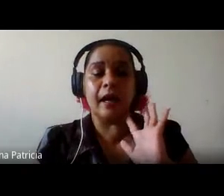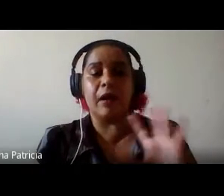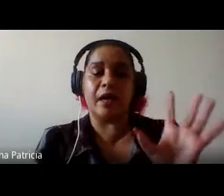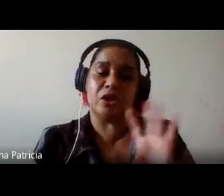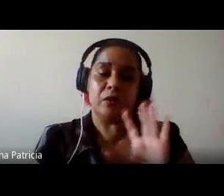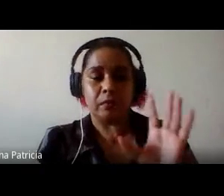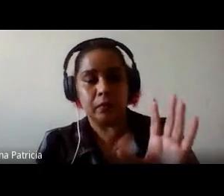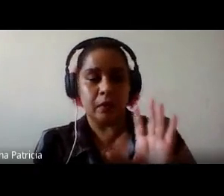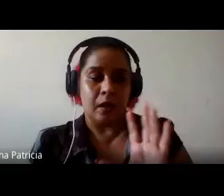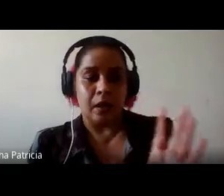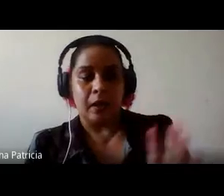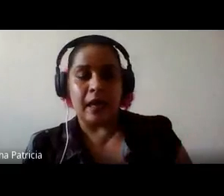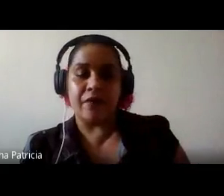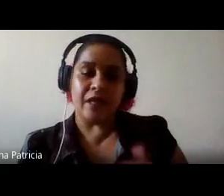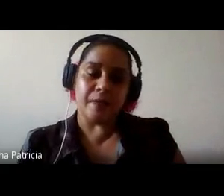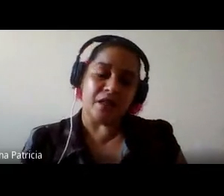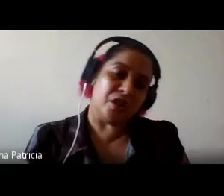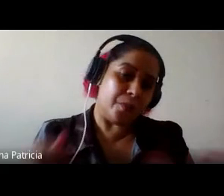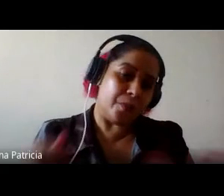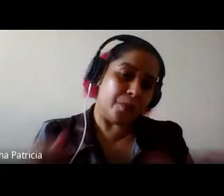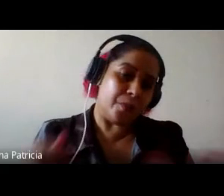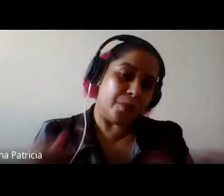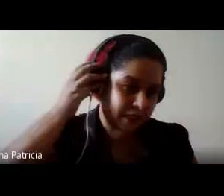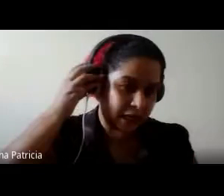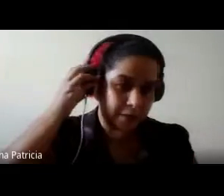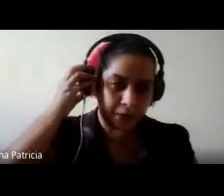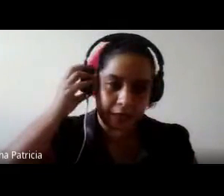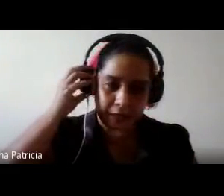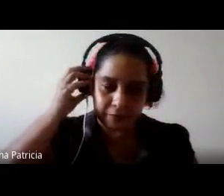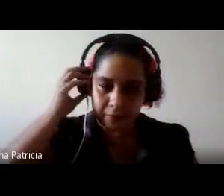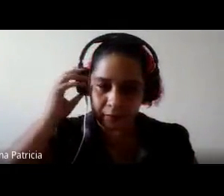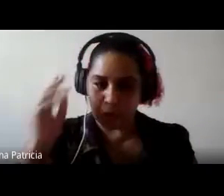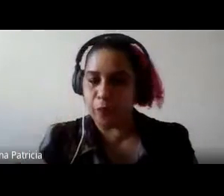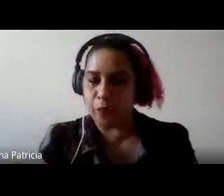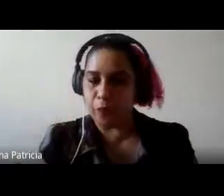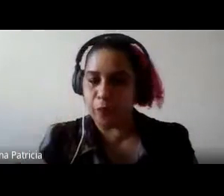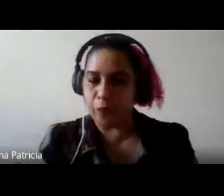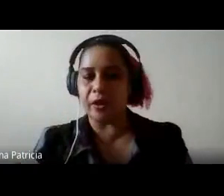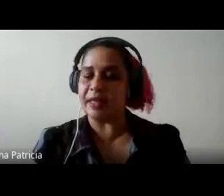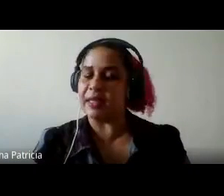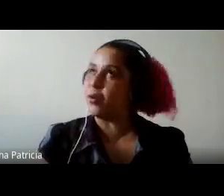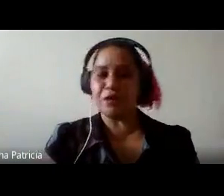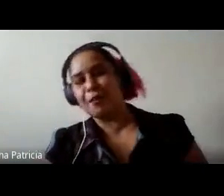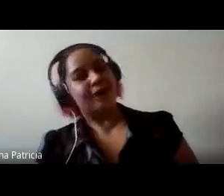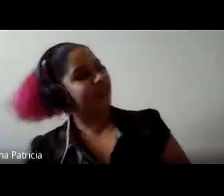E é uma questão, né? Infelizmente, a gente não pode sair criando sinais por aí. Não pode, assim, eu me olhar no espelho um belo dia e